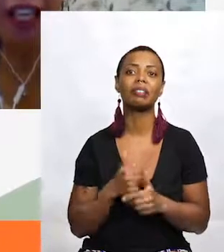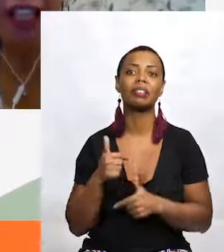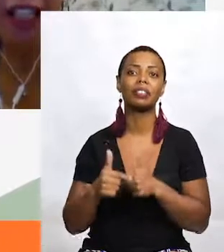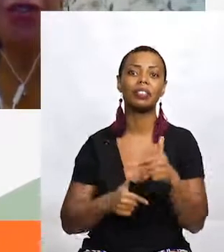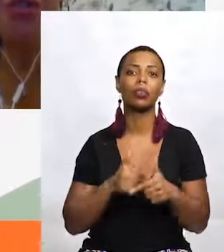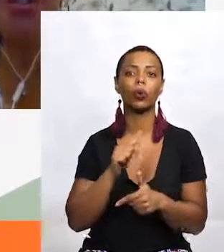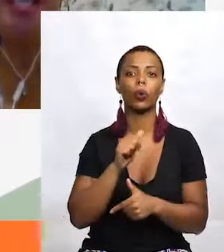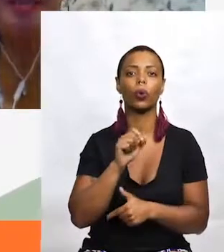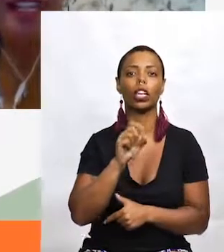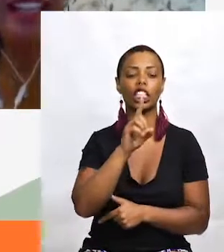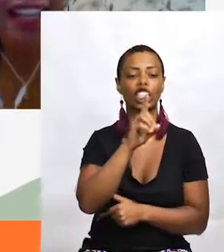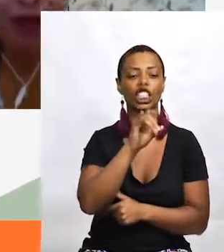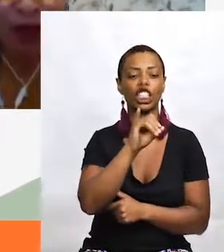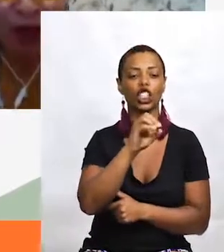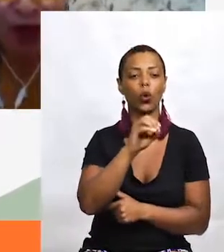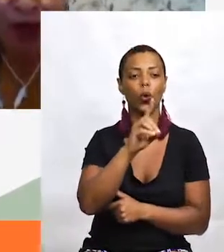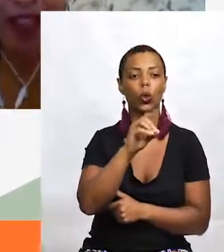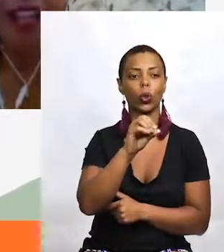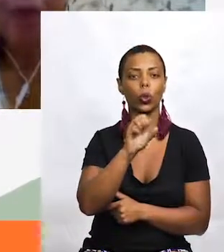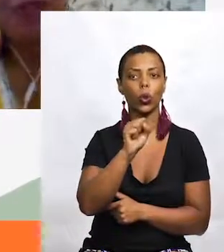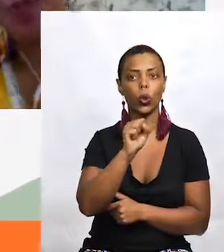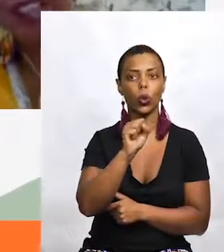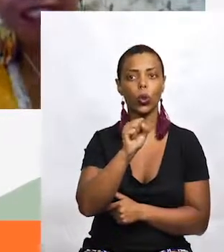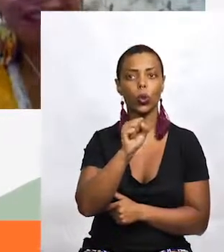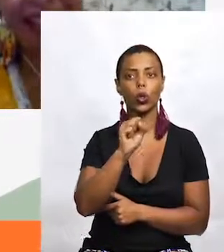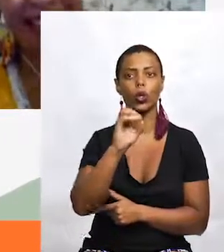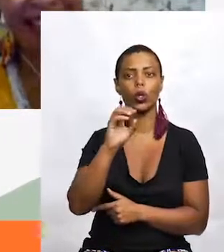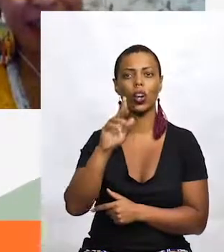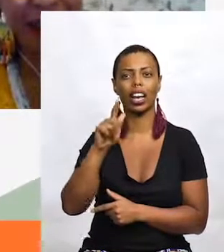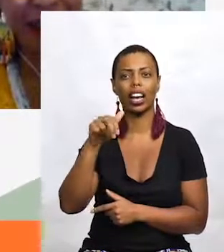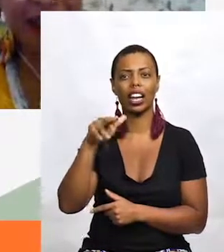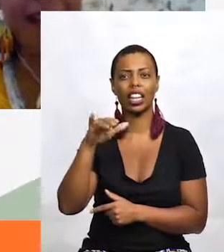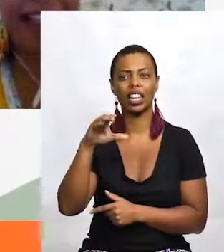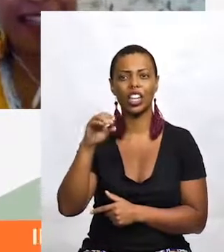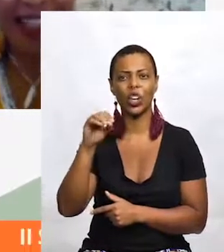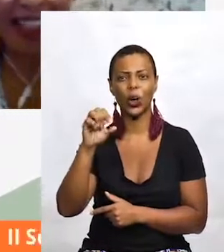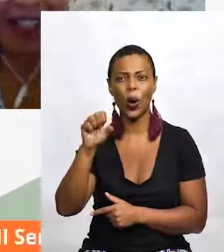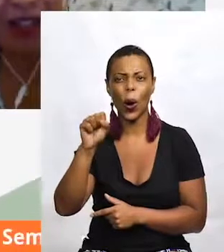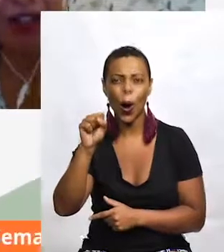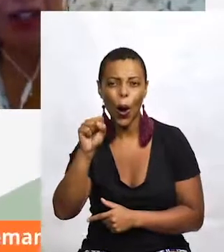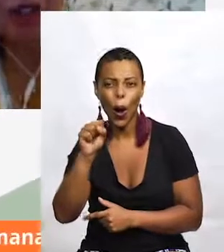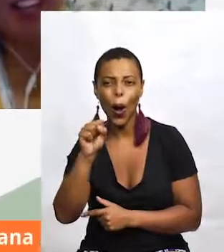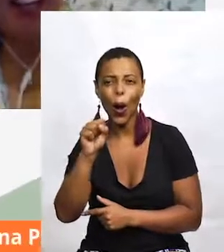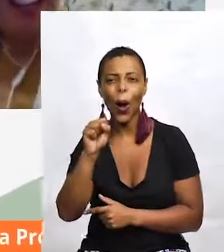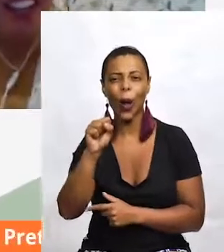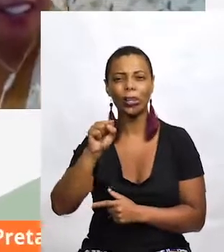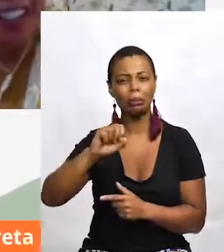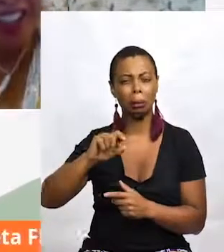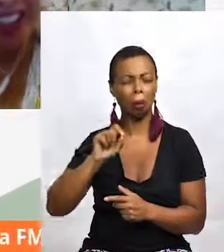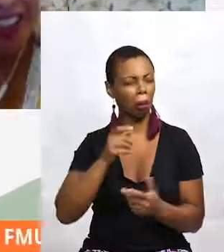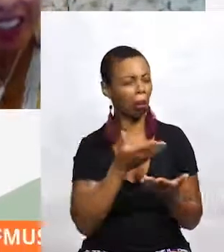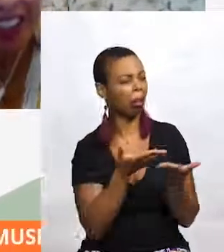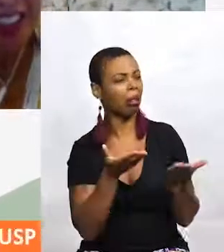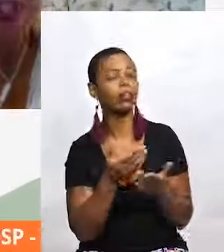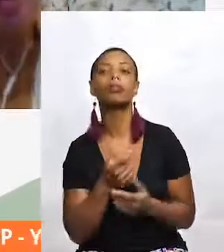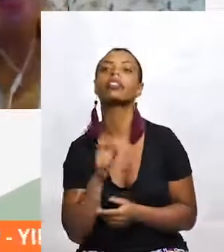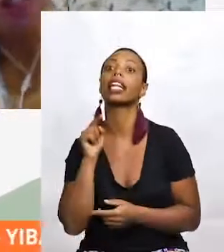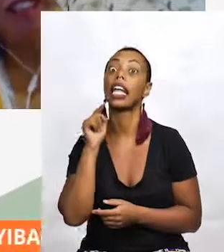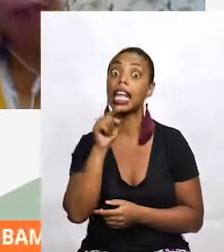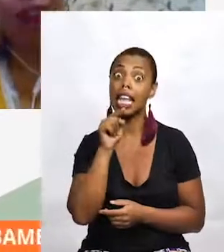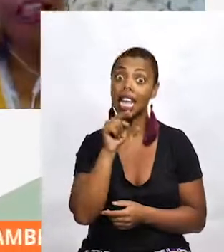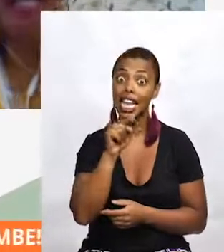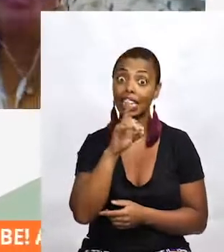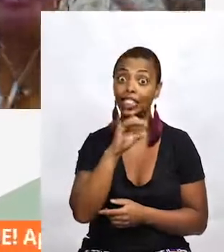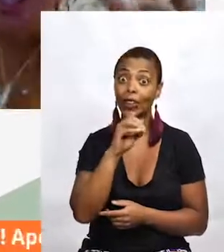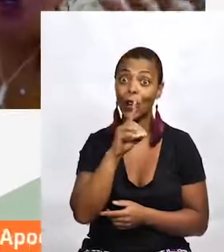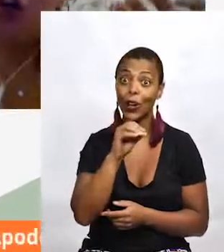diodos orgânicos que emitem luz. Mas o que, que fazem esses diodos? Com esses diodos,